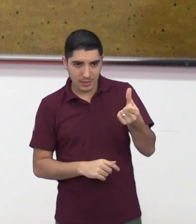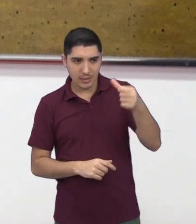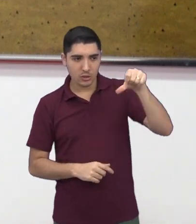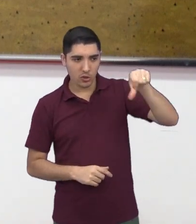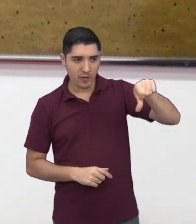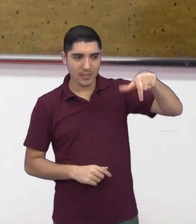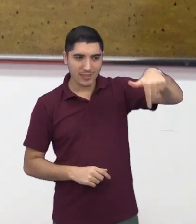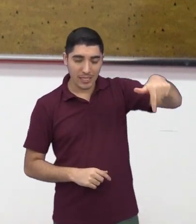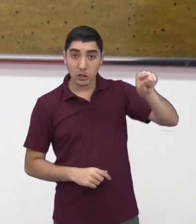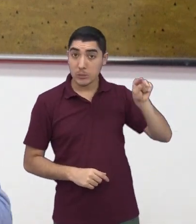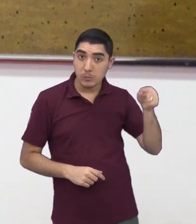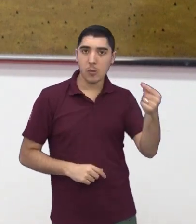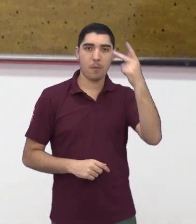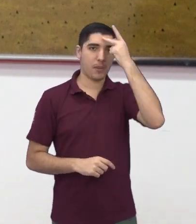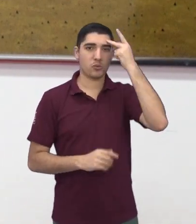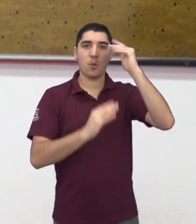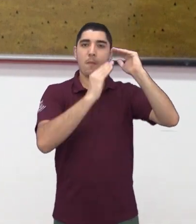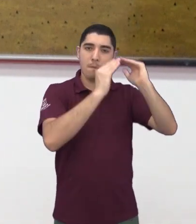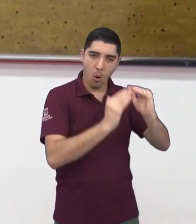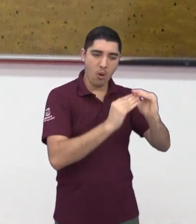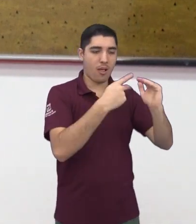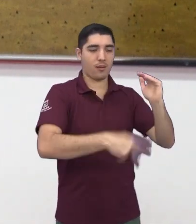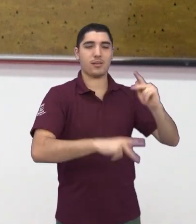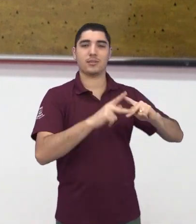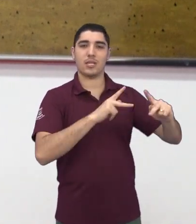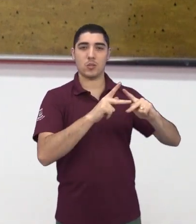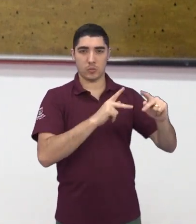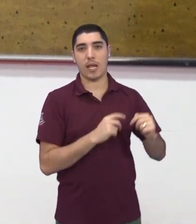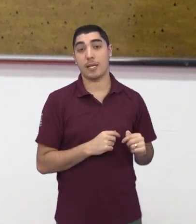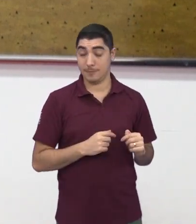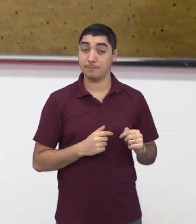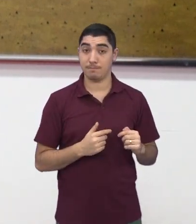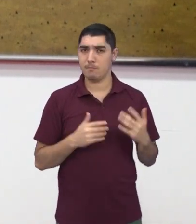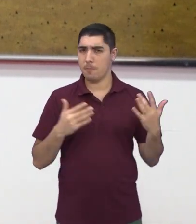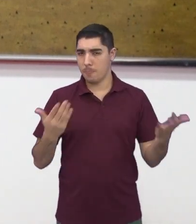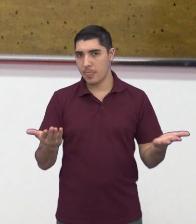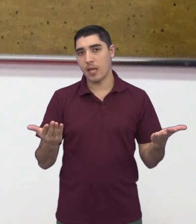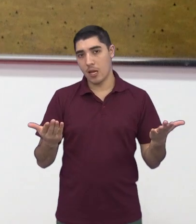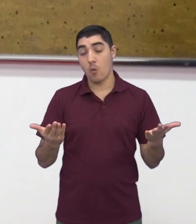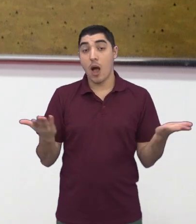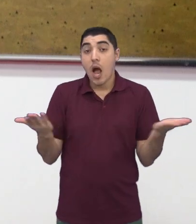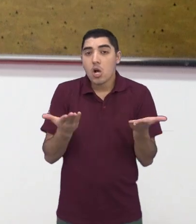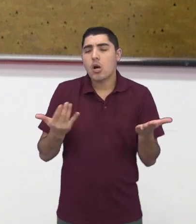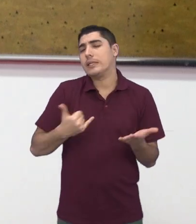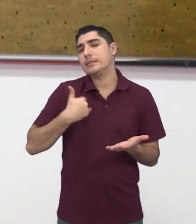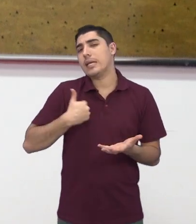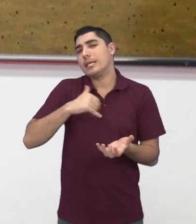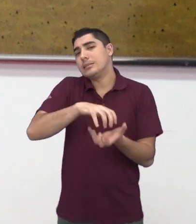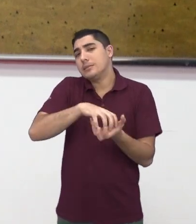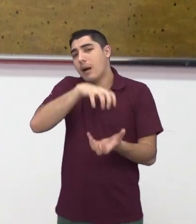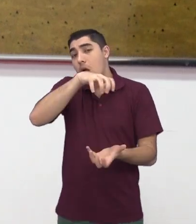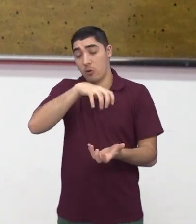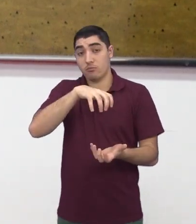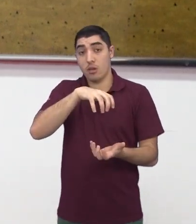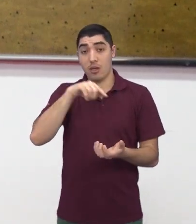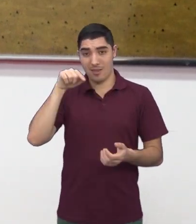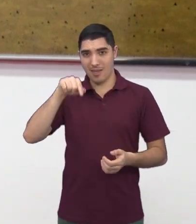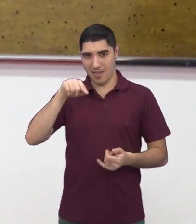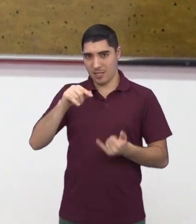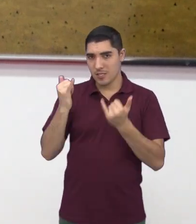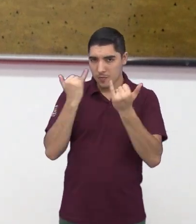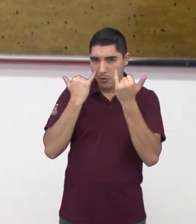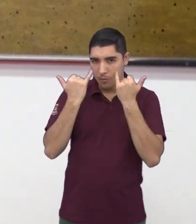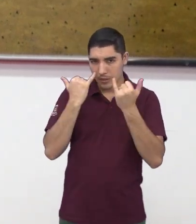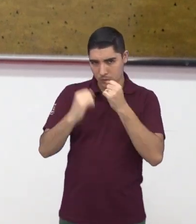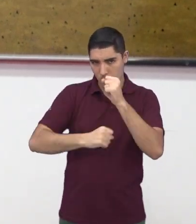mil pessoas, vivendo em São José dos Campos. E vamos falar então da população idosa. De acordo com o censo também